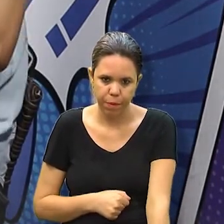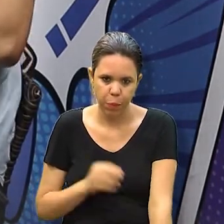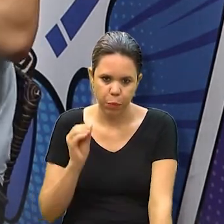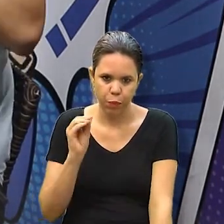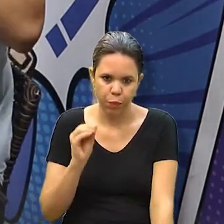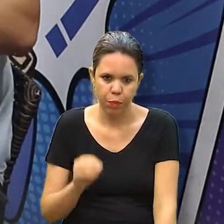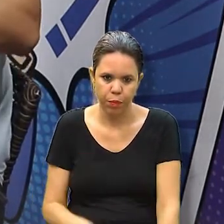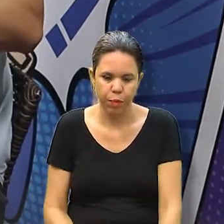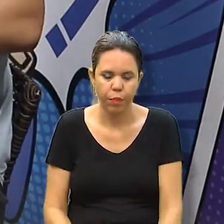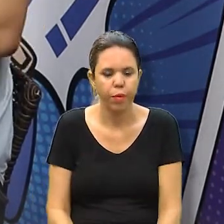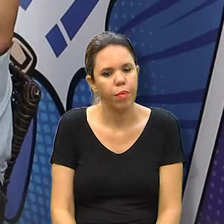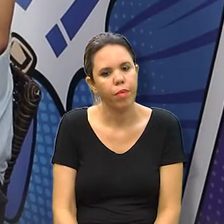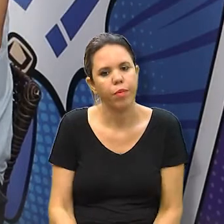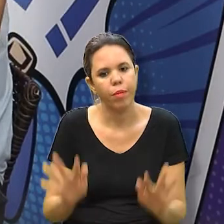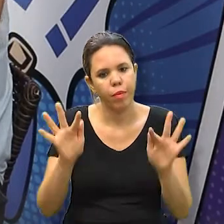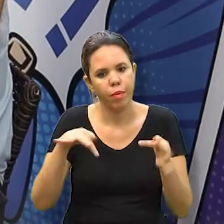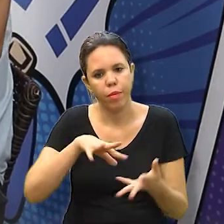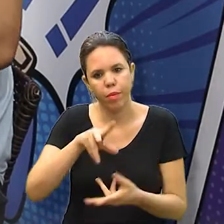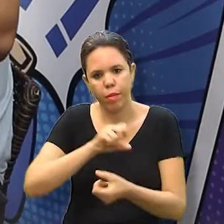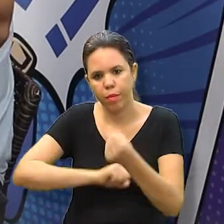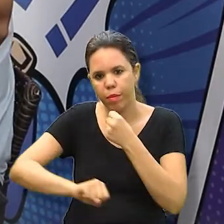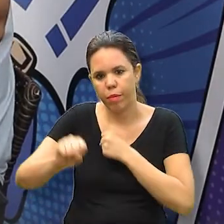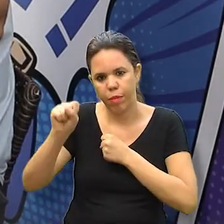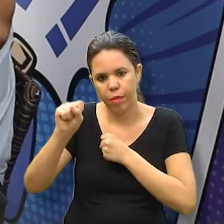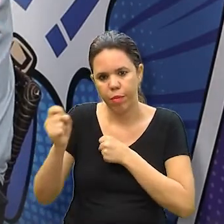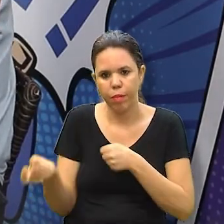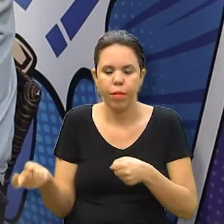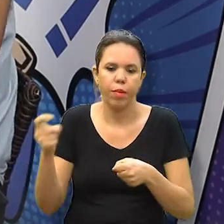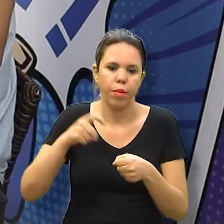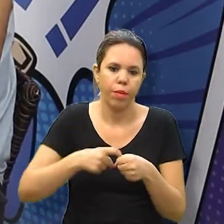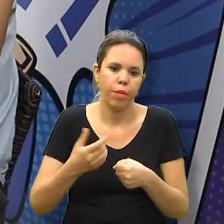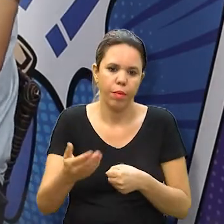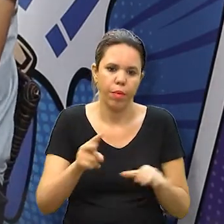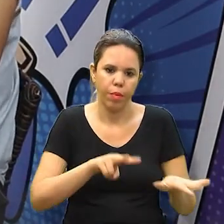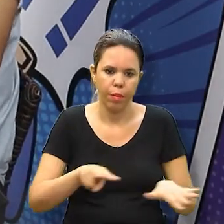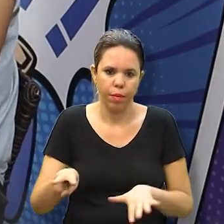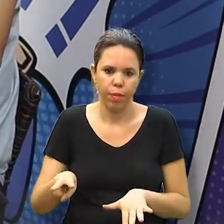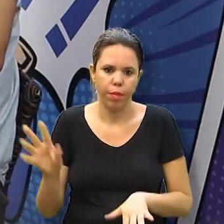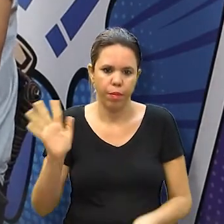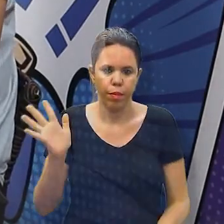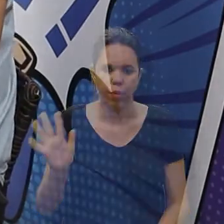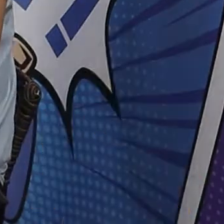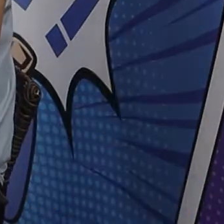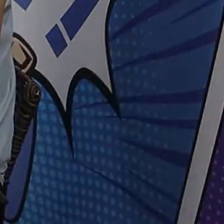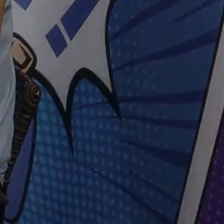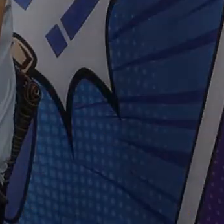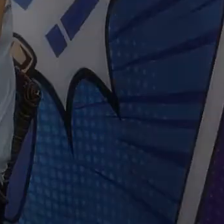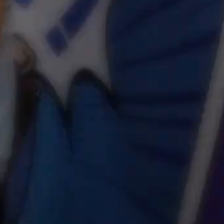Ponto final no Universo Épico e a gente volta na próxima semana. Tchau, tchau.